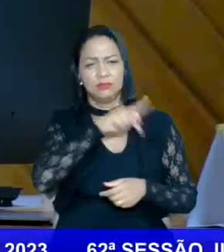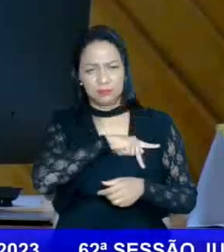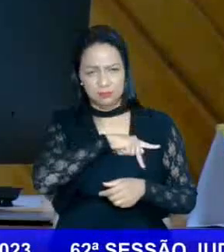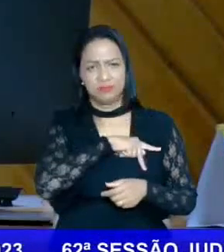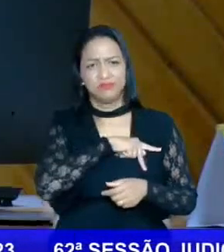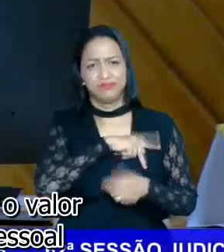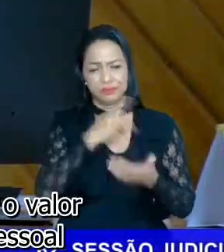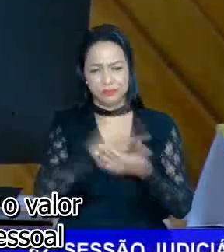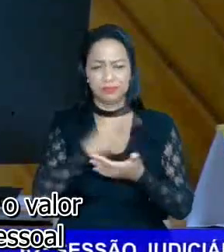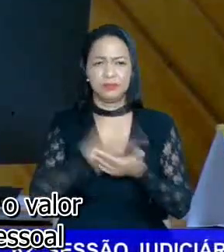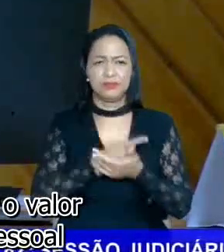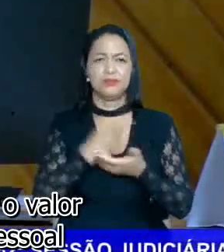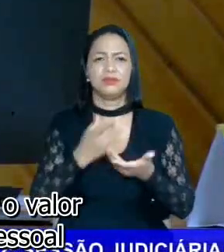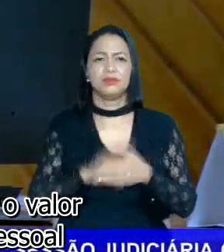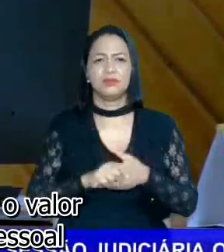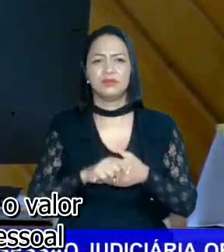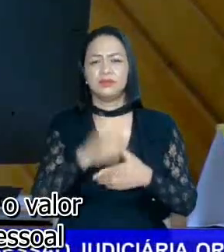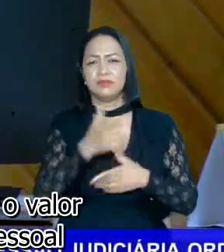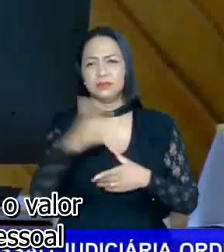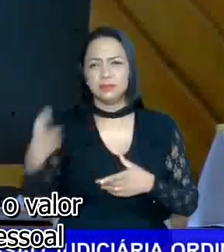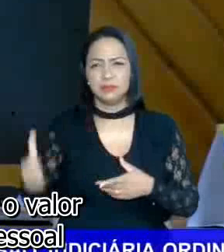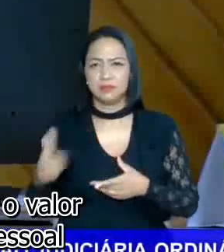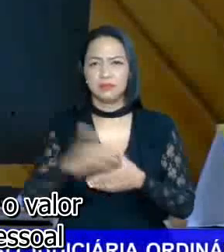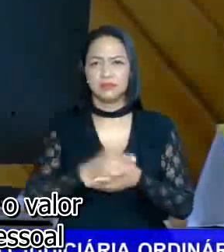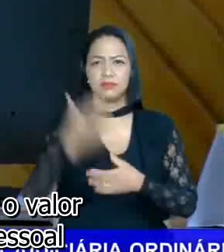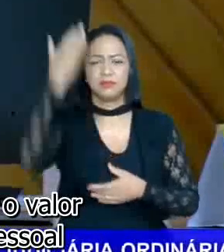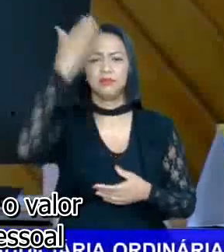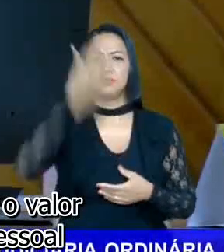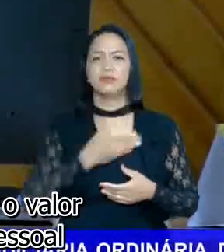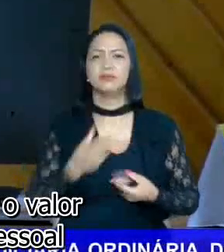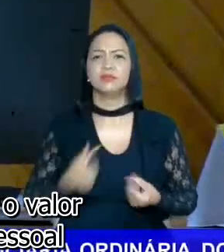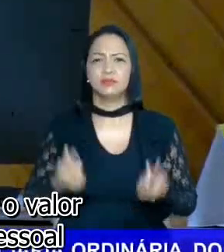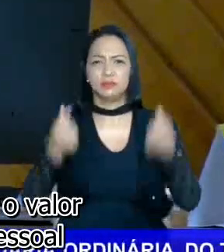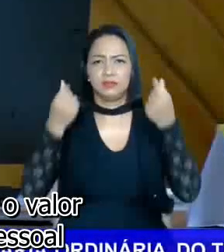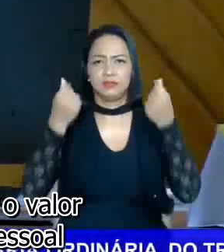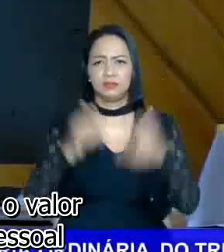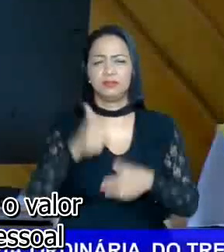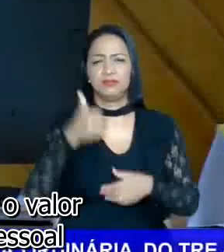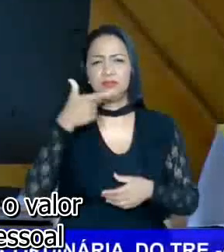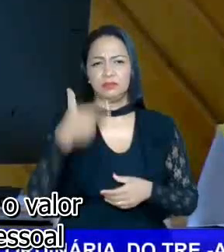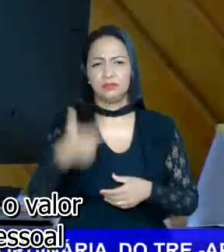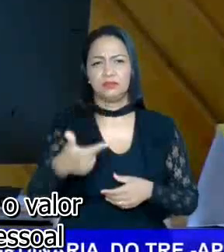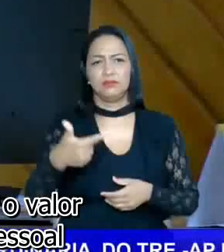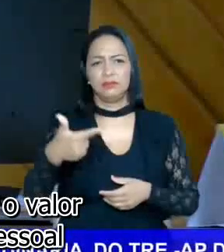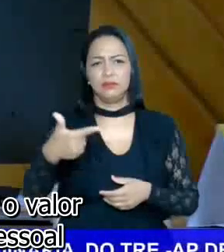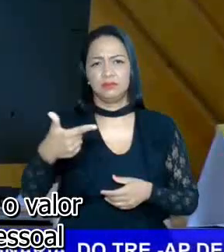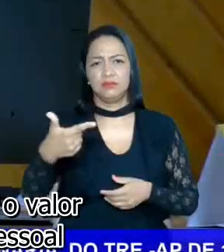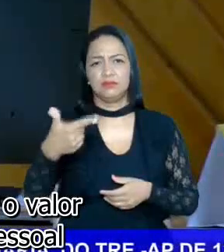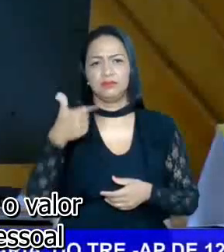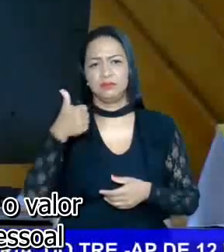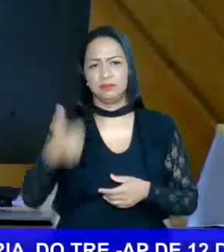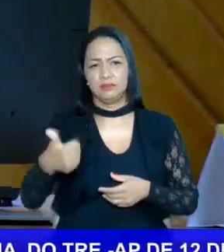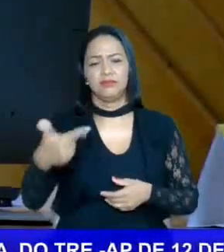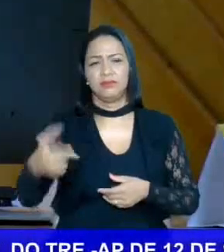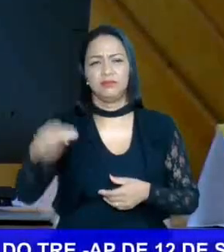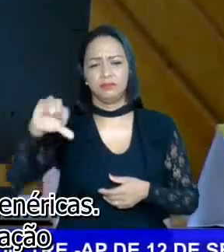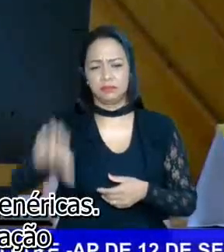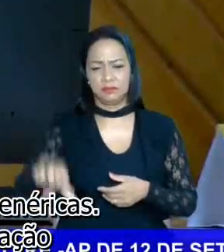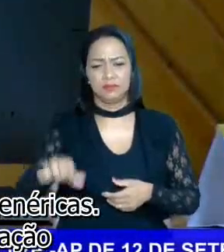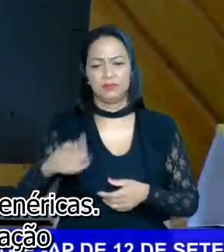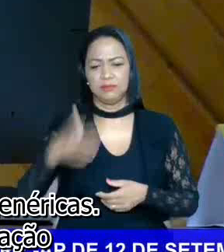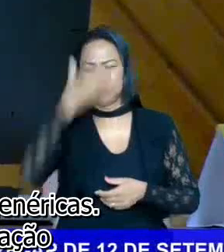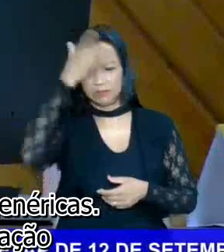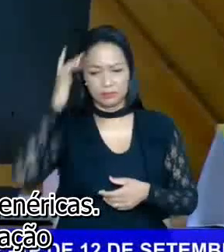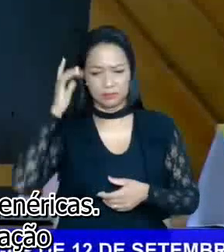Eleitoral, trouxe em destaque aqui que ele não teria comprovado o valor gasto de 129 mil com despesas com pessoal, tendo